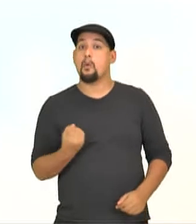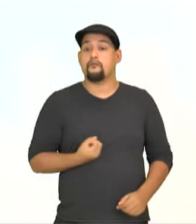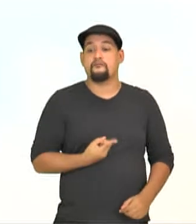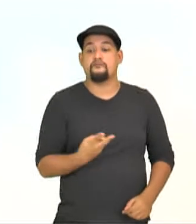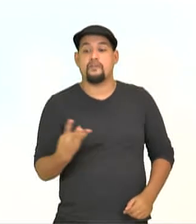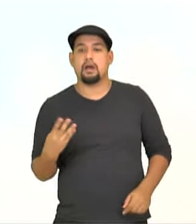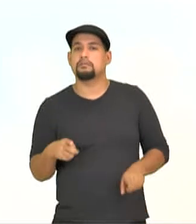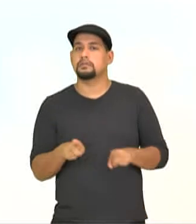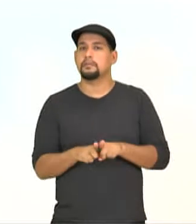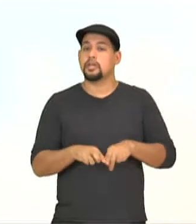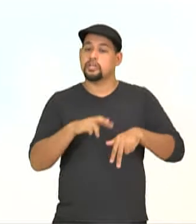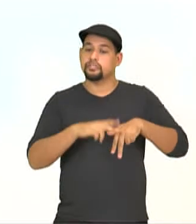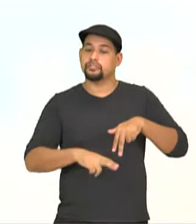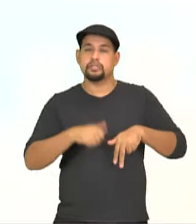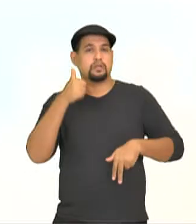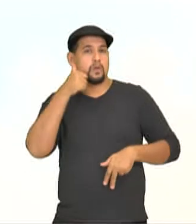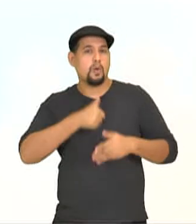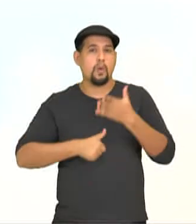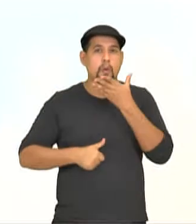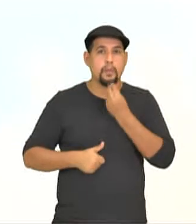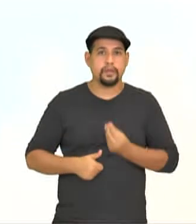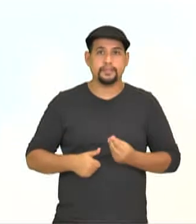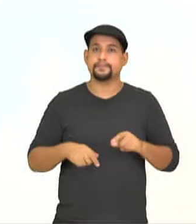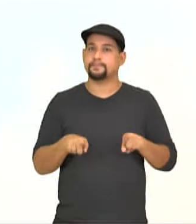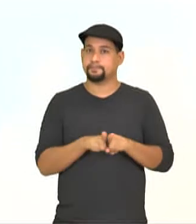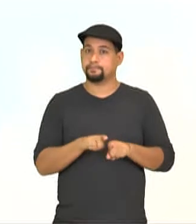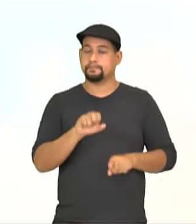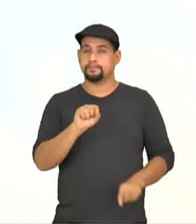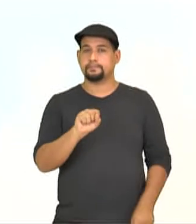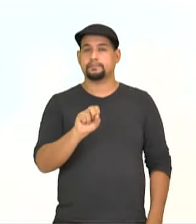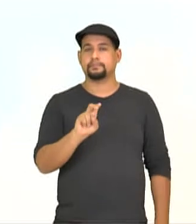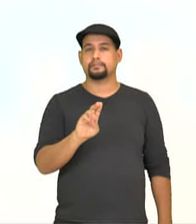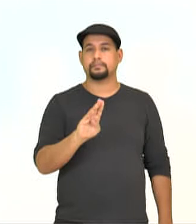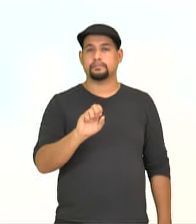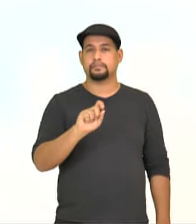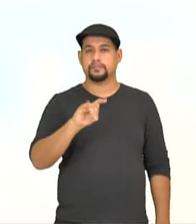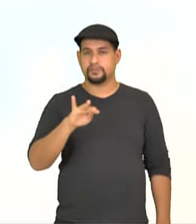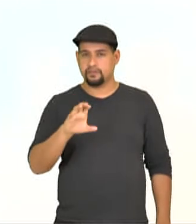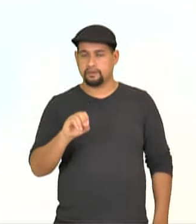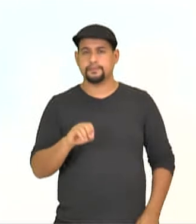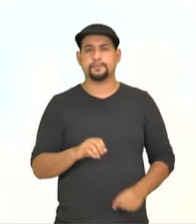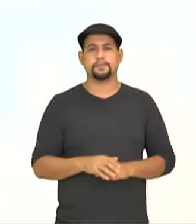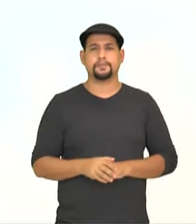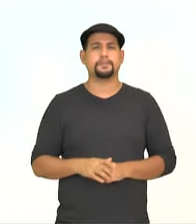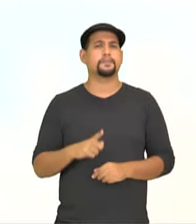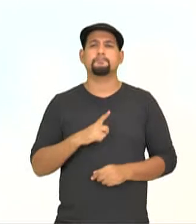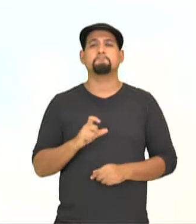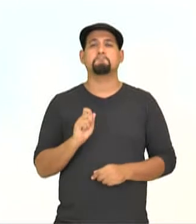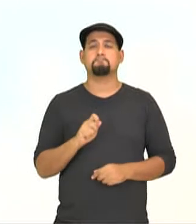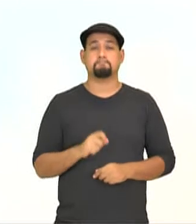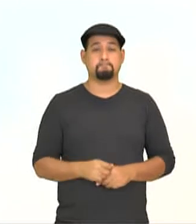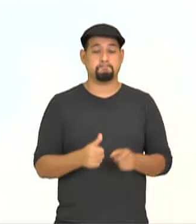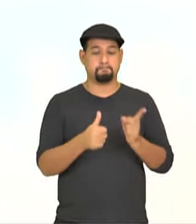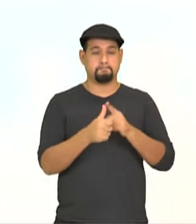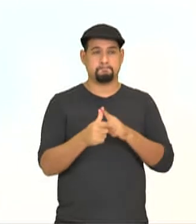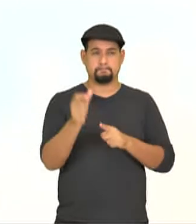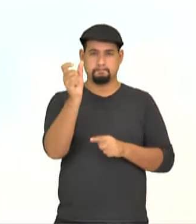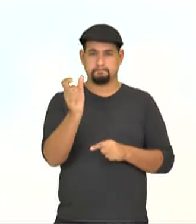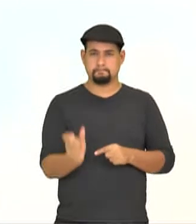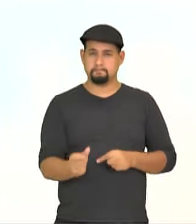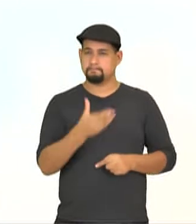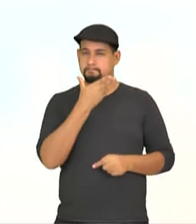em gênero, masculino e feminino, com el sustantivo. Observa. Temos aqui, então, na primeira coluna, o